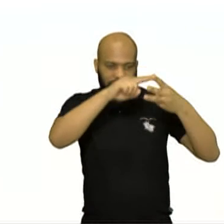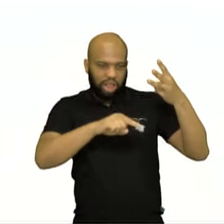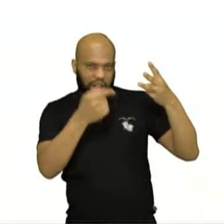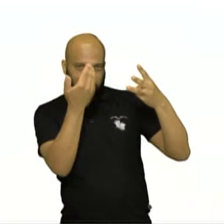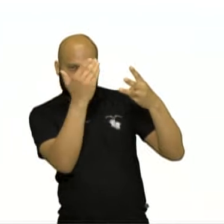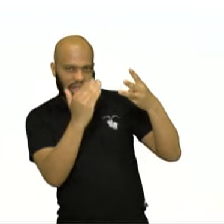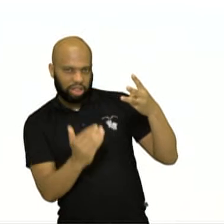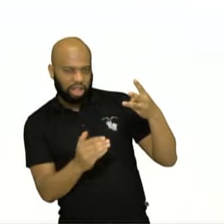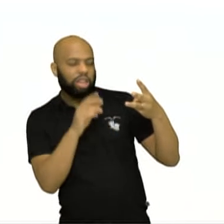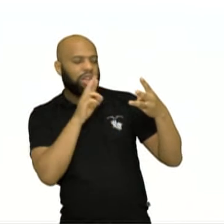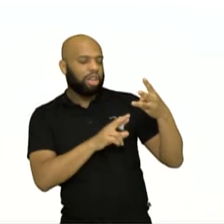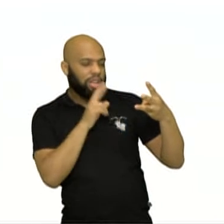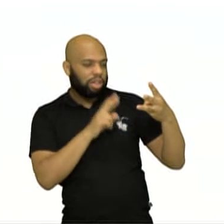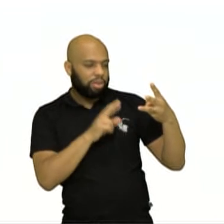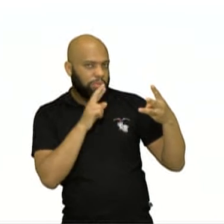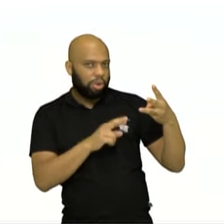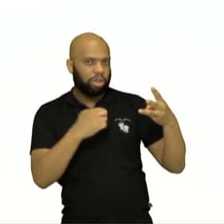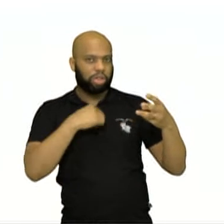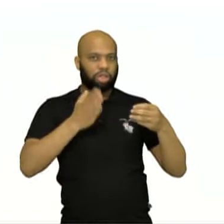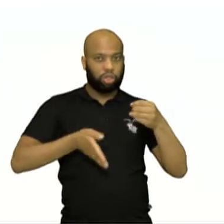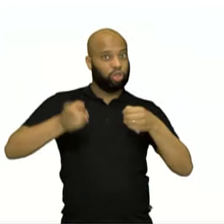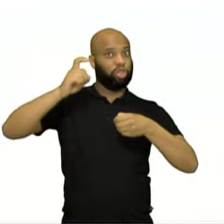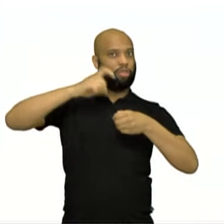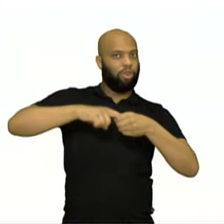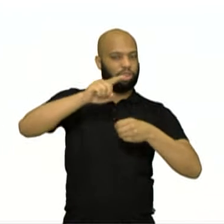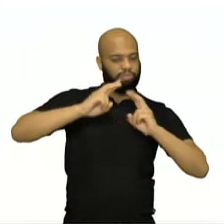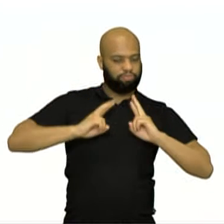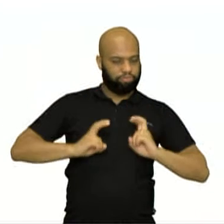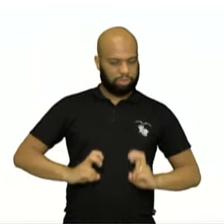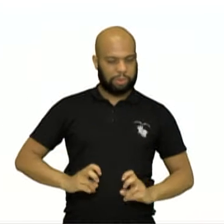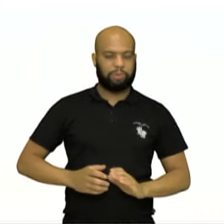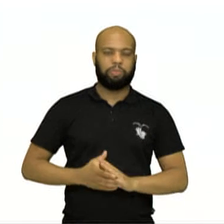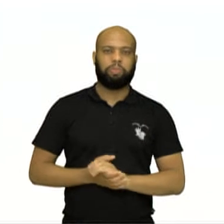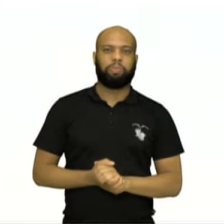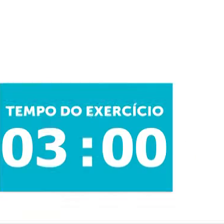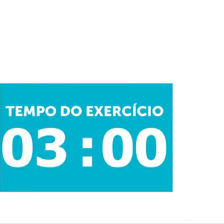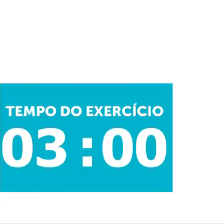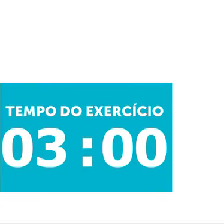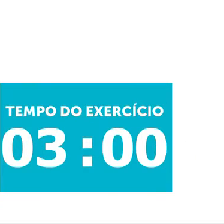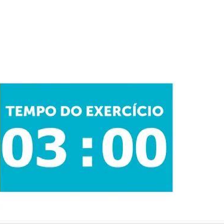sua forma de estudar para você se conhecer um pouco melhor.